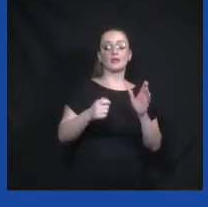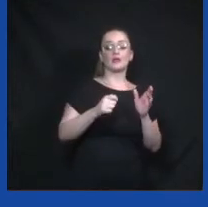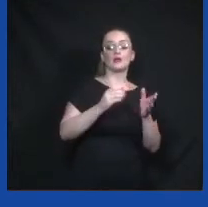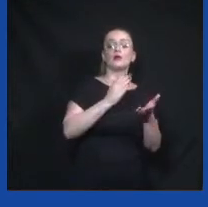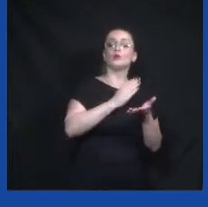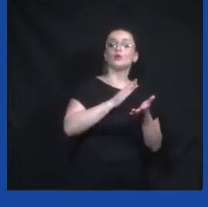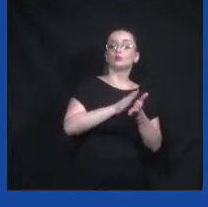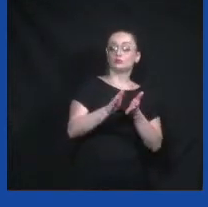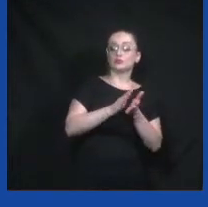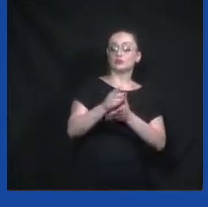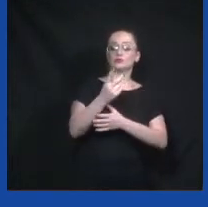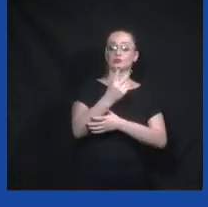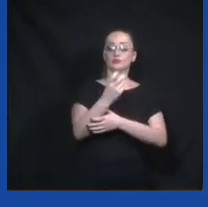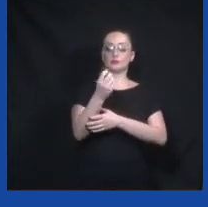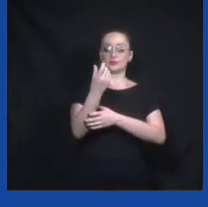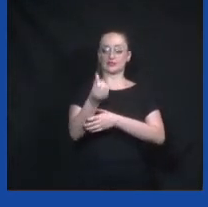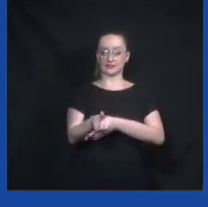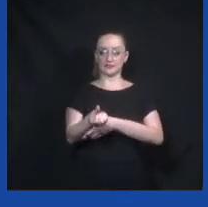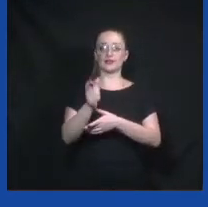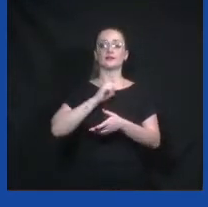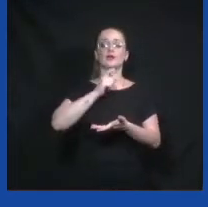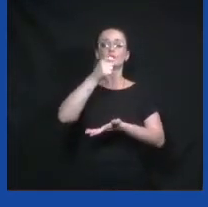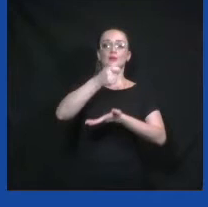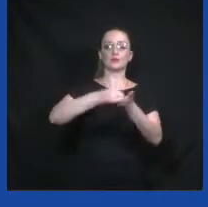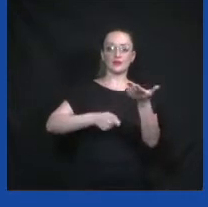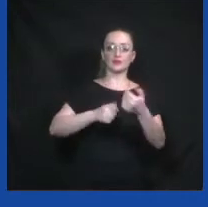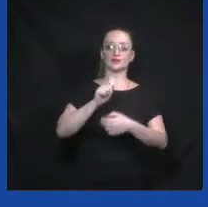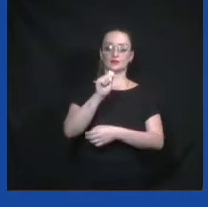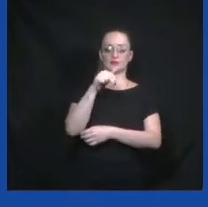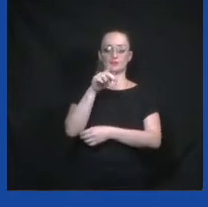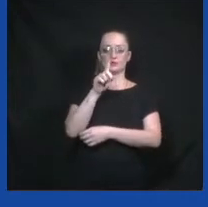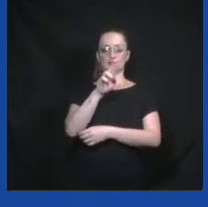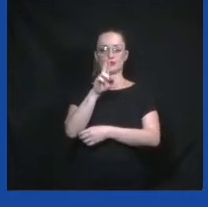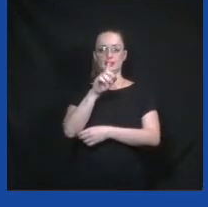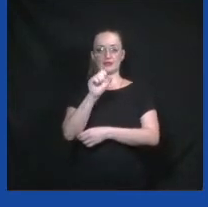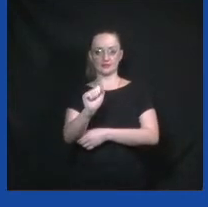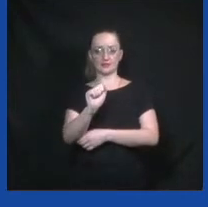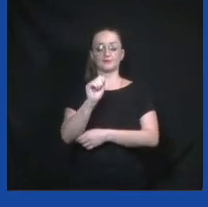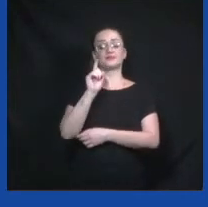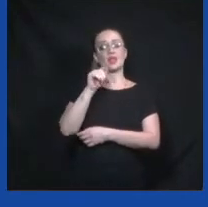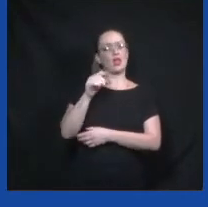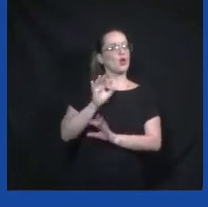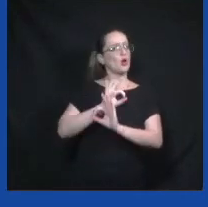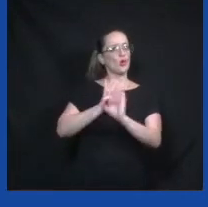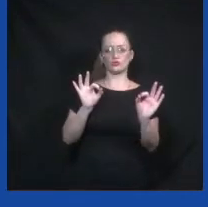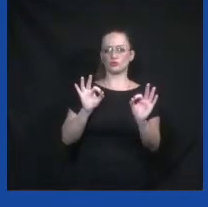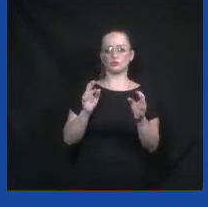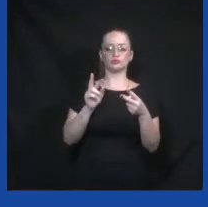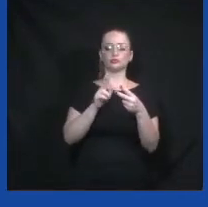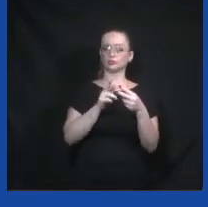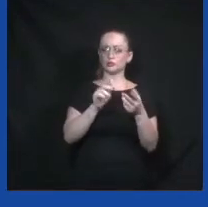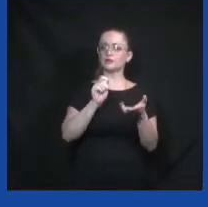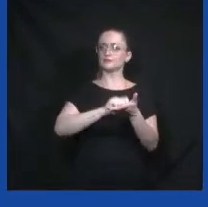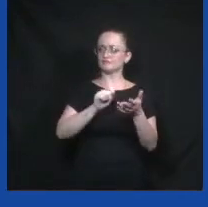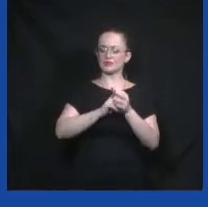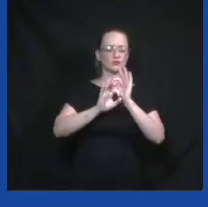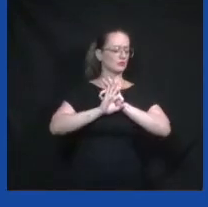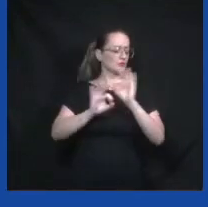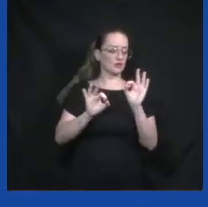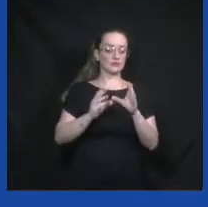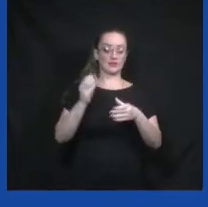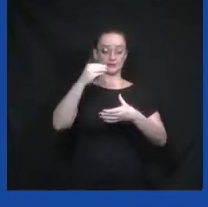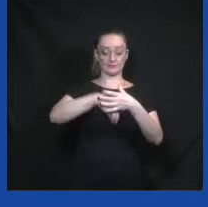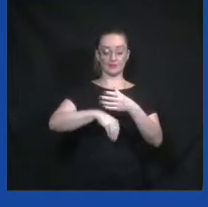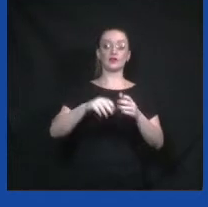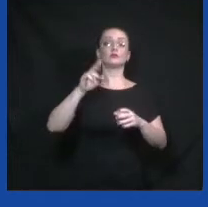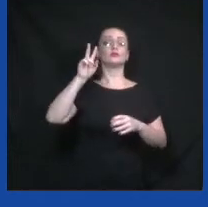mesma revista, o texto da Andressa Pelanda também é excelente sobre isso. Então, são dois bons textos sobre a história da educação